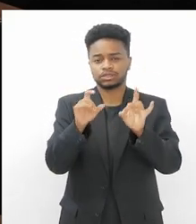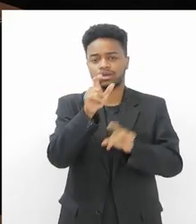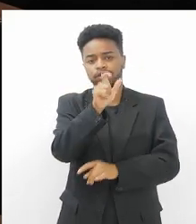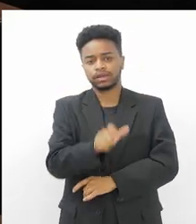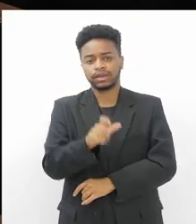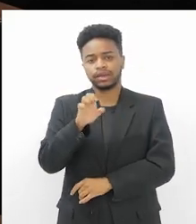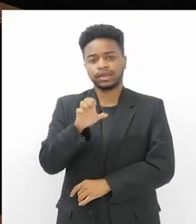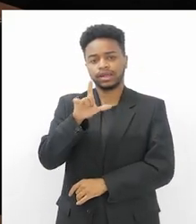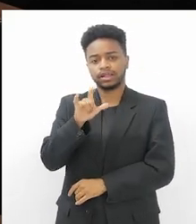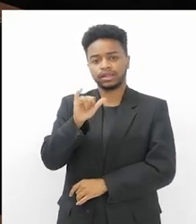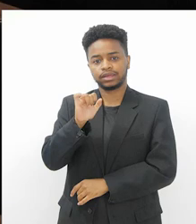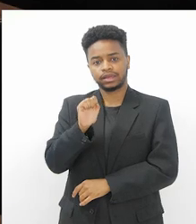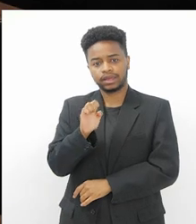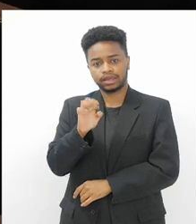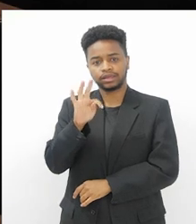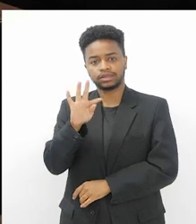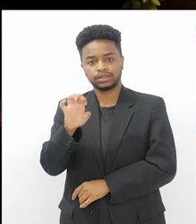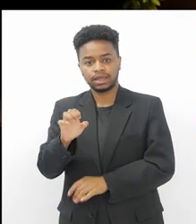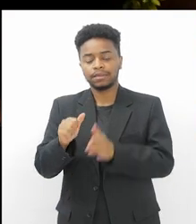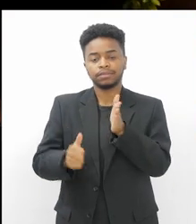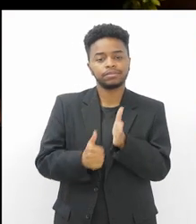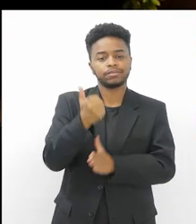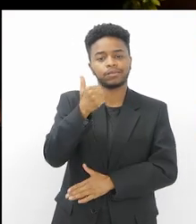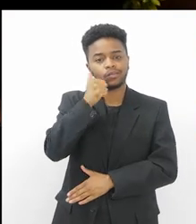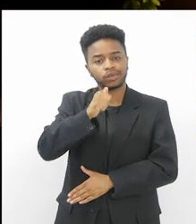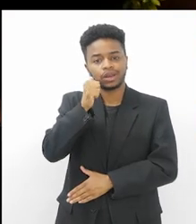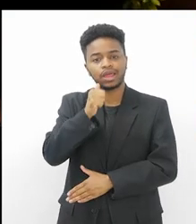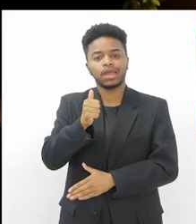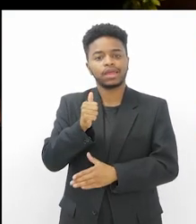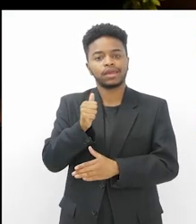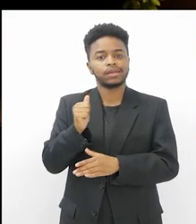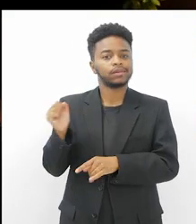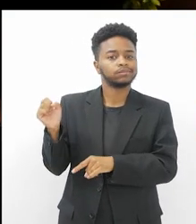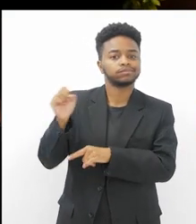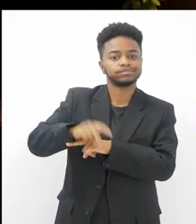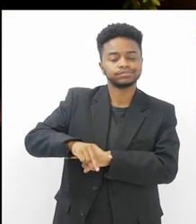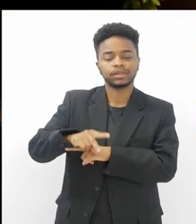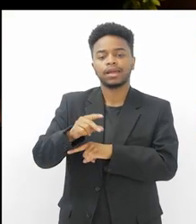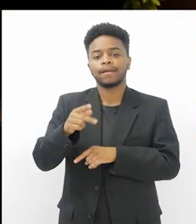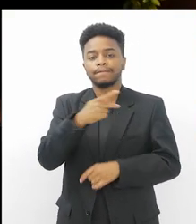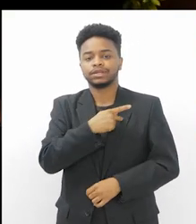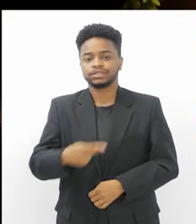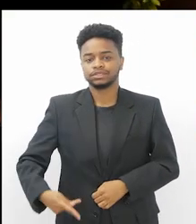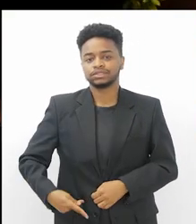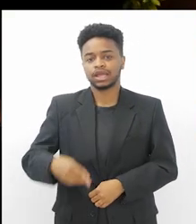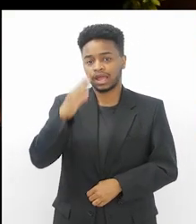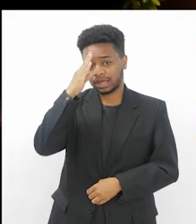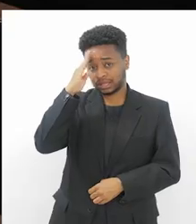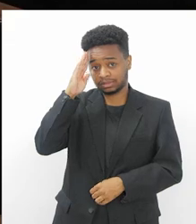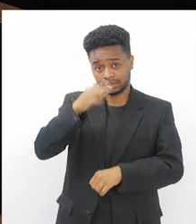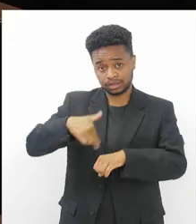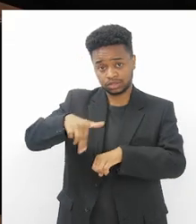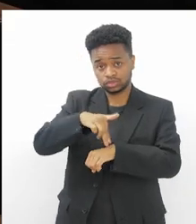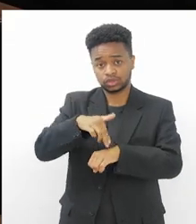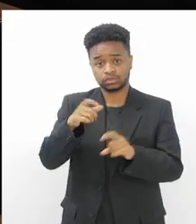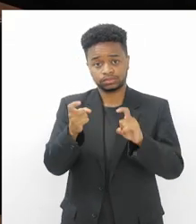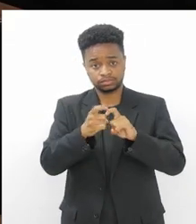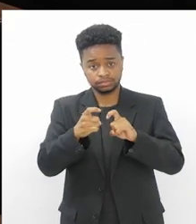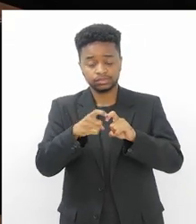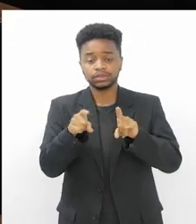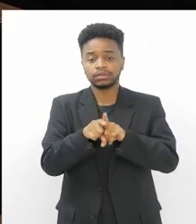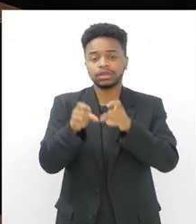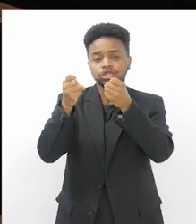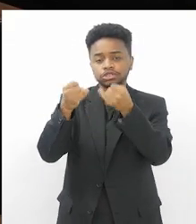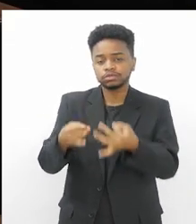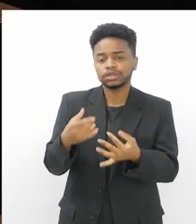super especial, doutora Eliete Busquelar, primeira mulher a assumir a presidência da Academia Nacional de Medicina, e ela que tem estudos